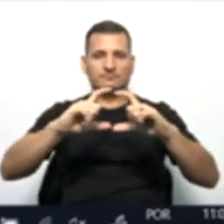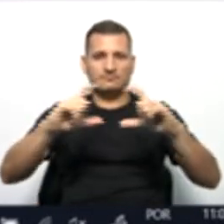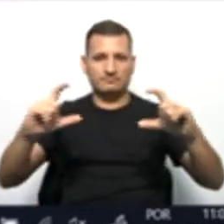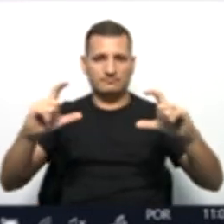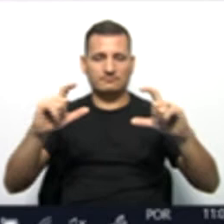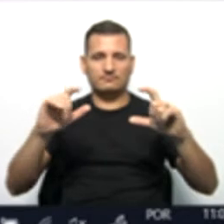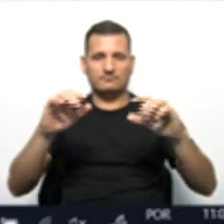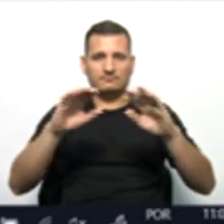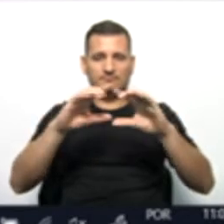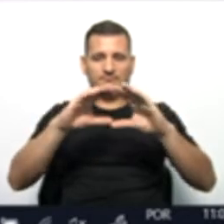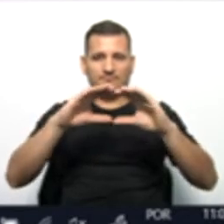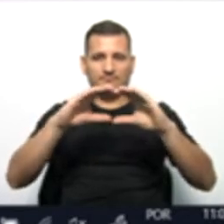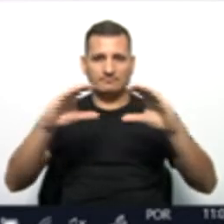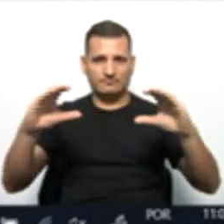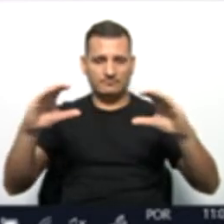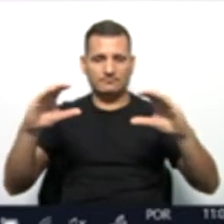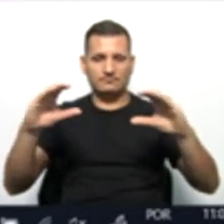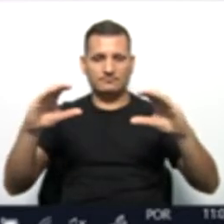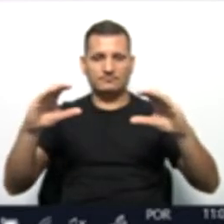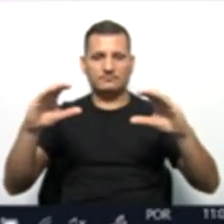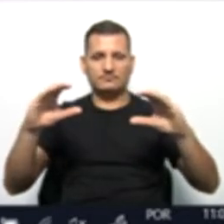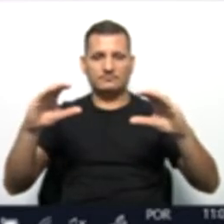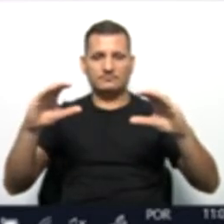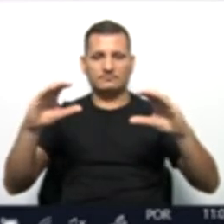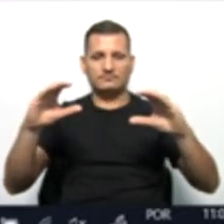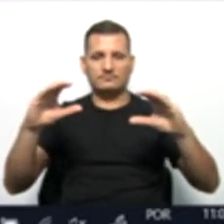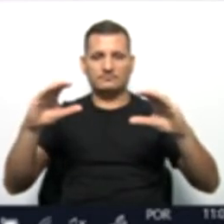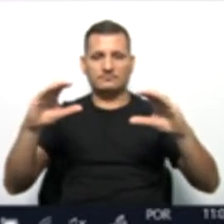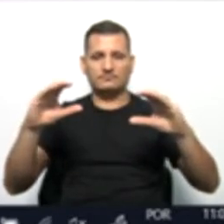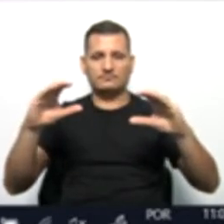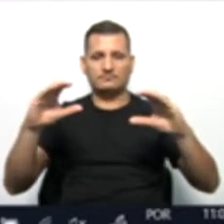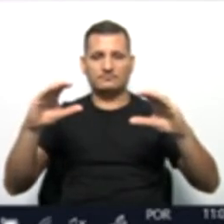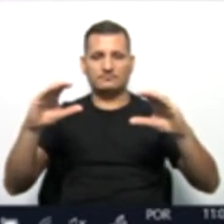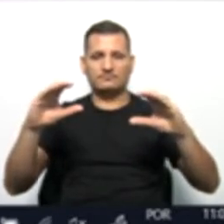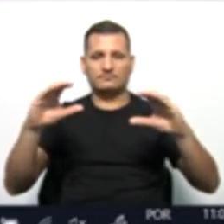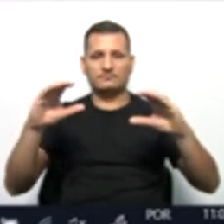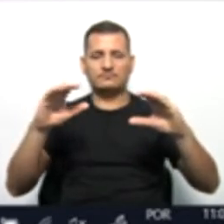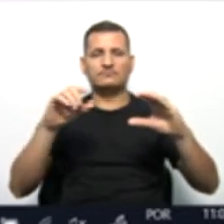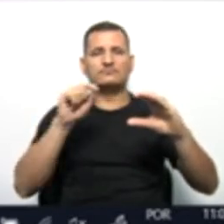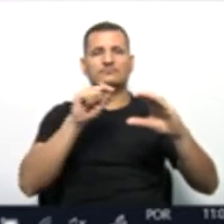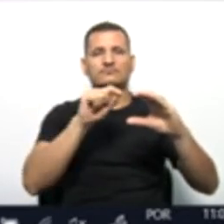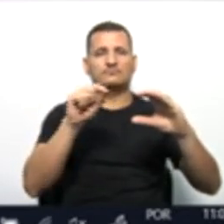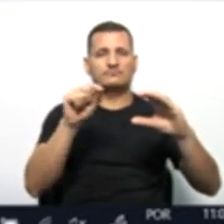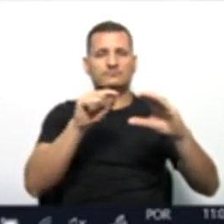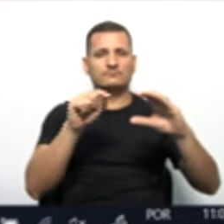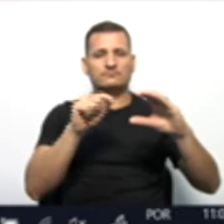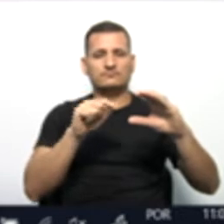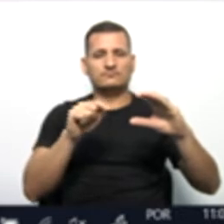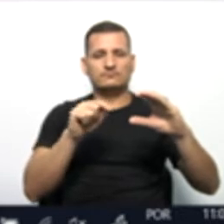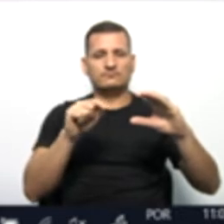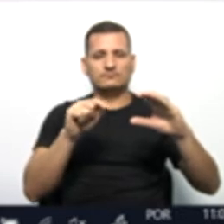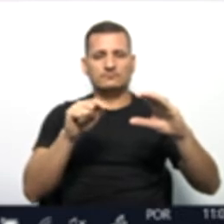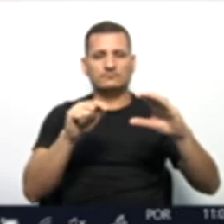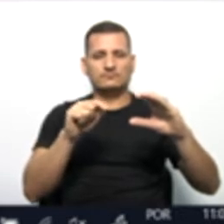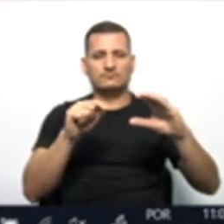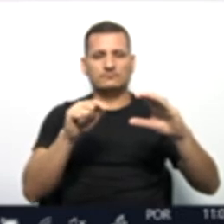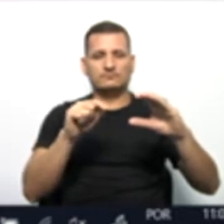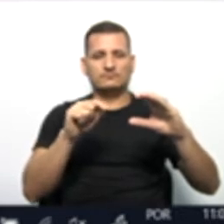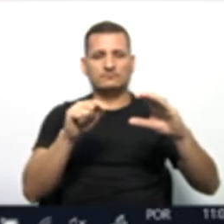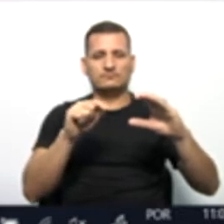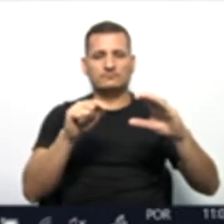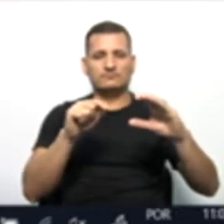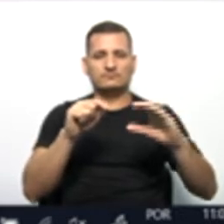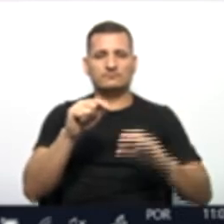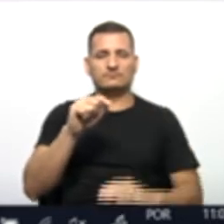página normal ele o corpo da tabela no copo da tabela nós iremos criar um laço para percorrer os registros